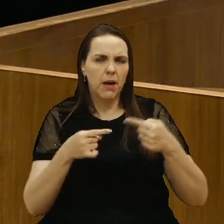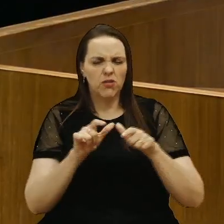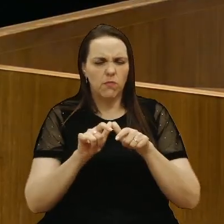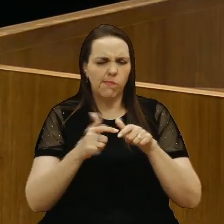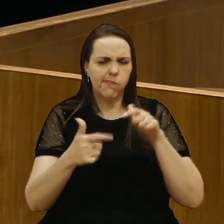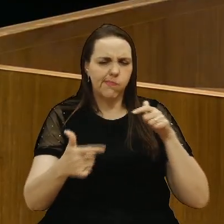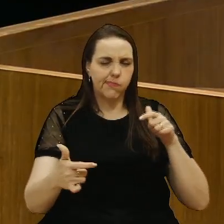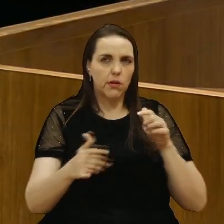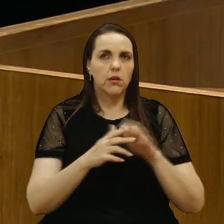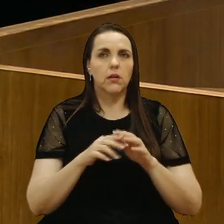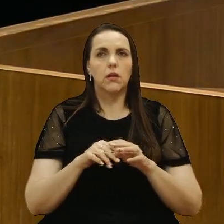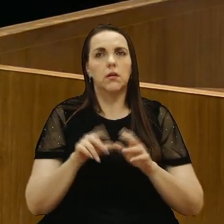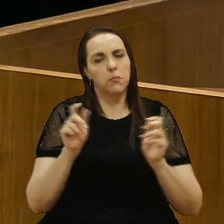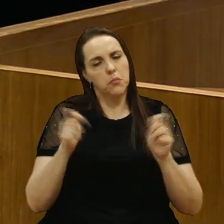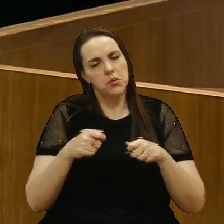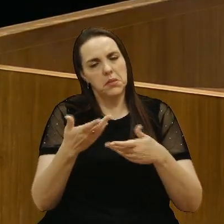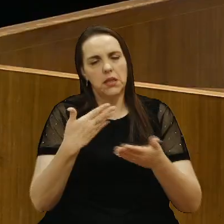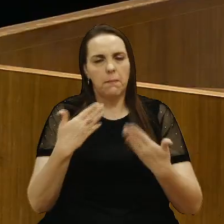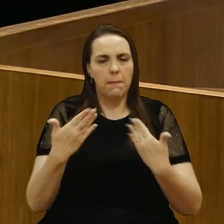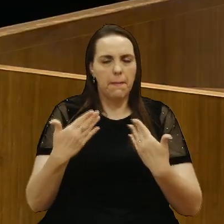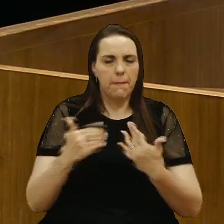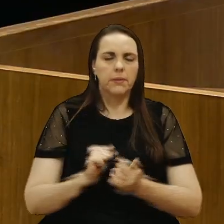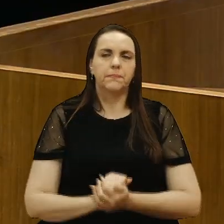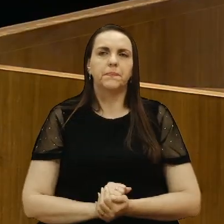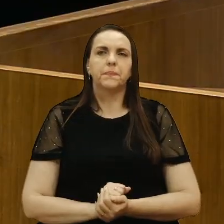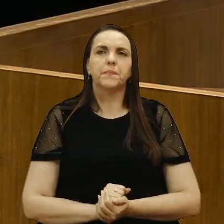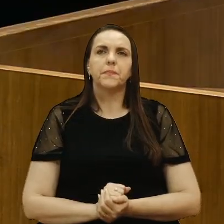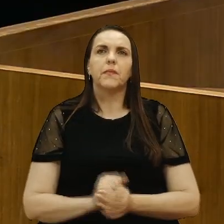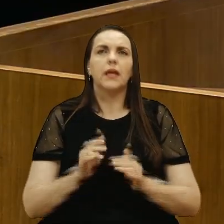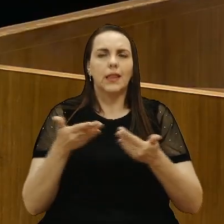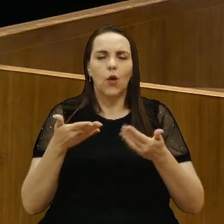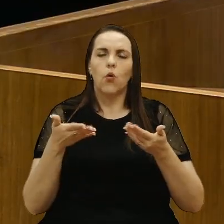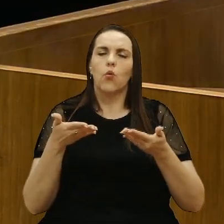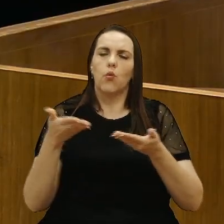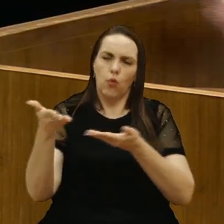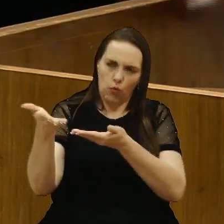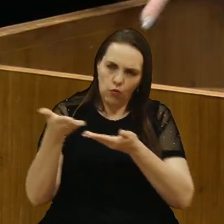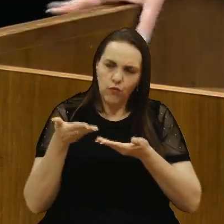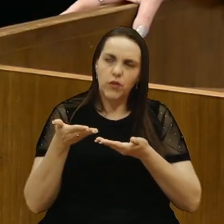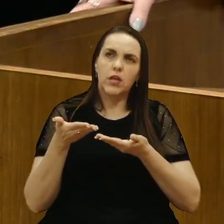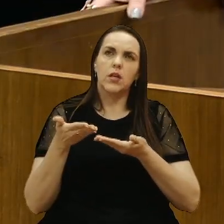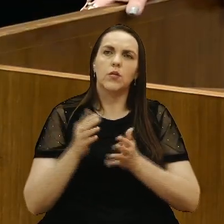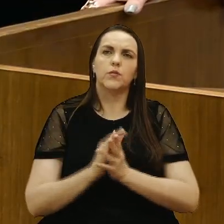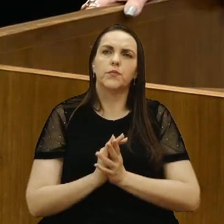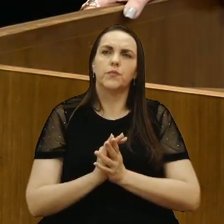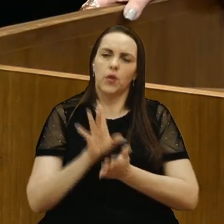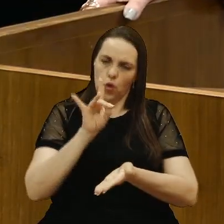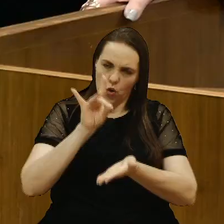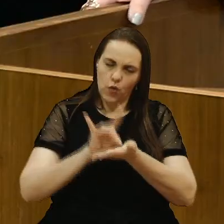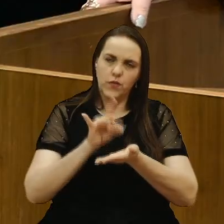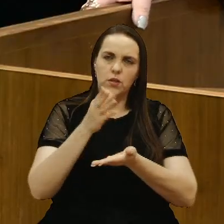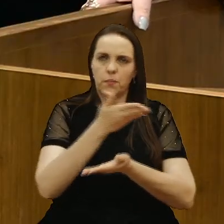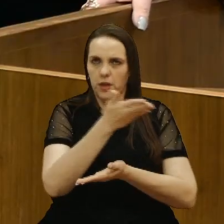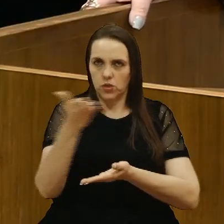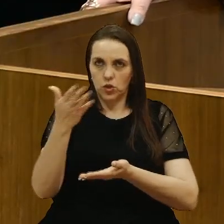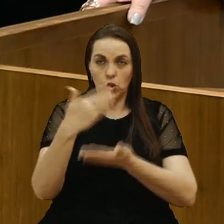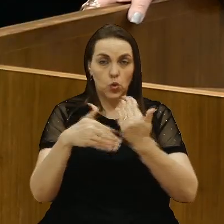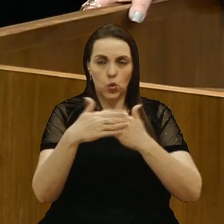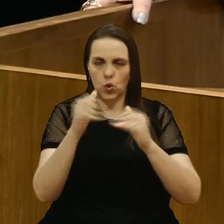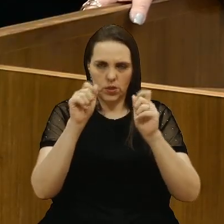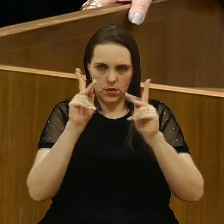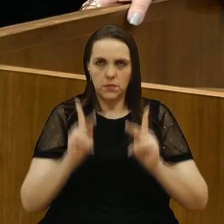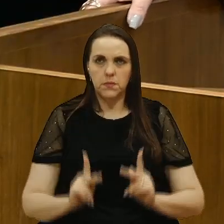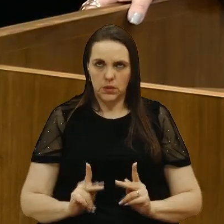amplo sobre isso, né? Então, faço esse convite oficial aqui para todas as